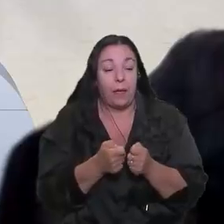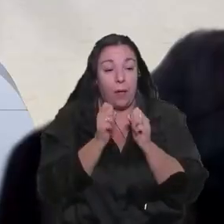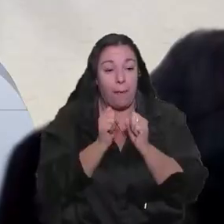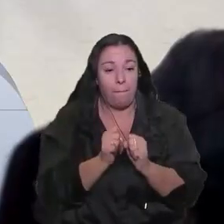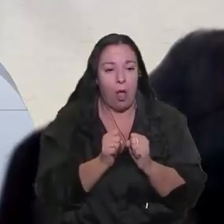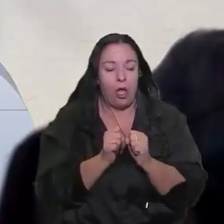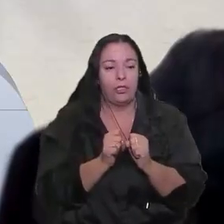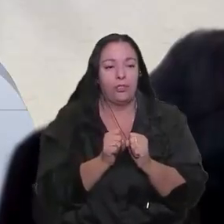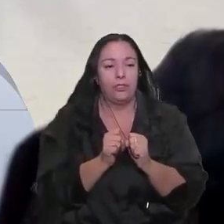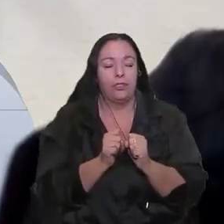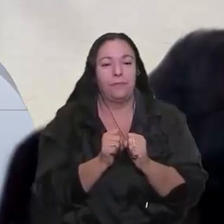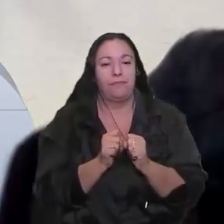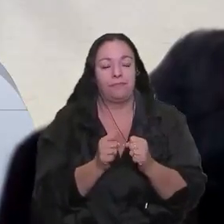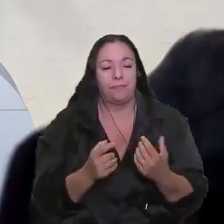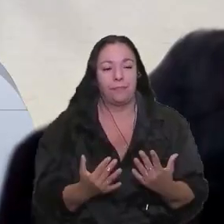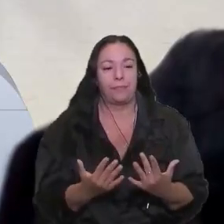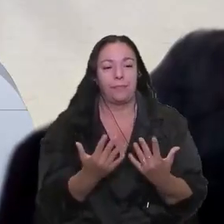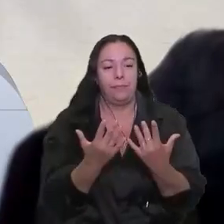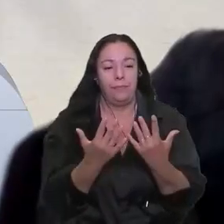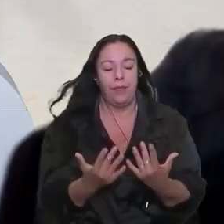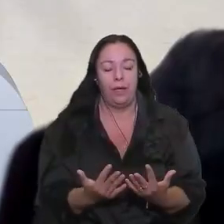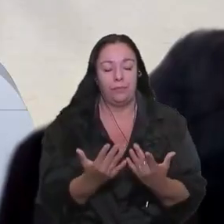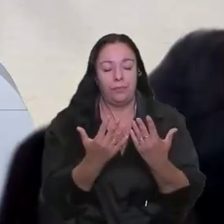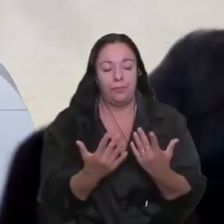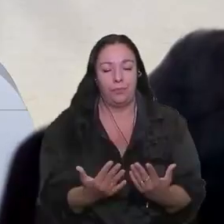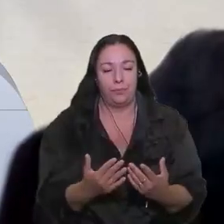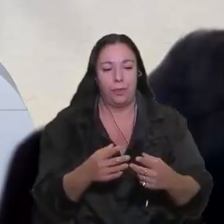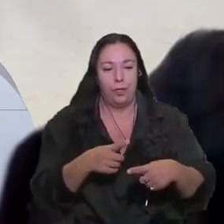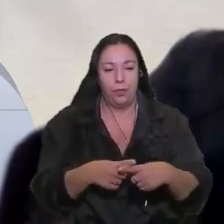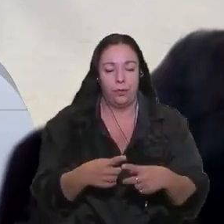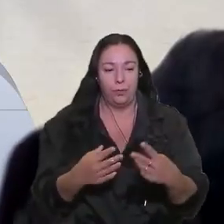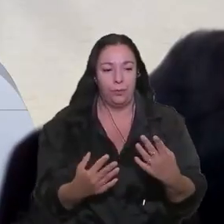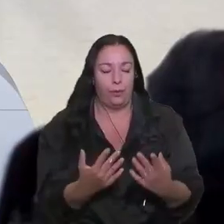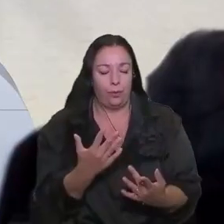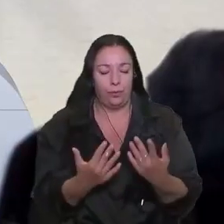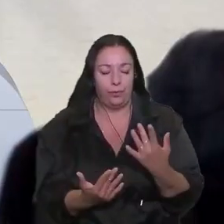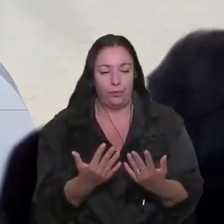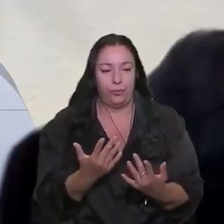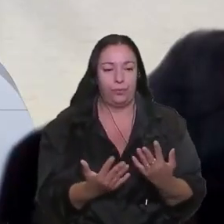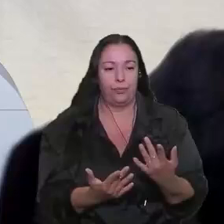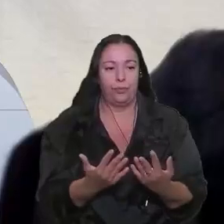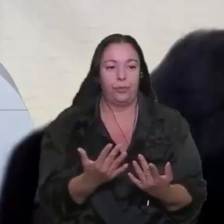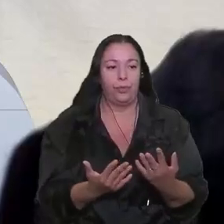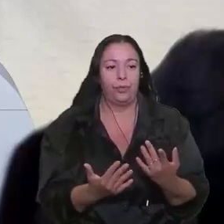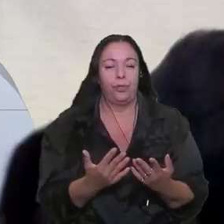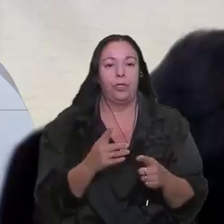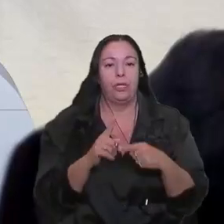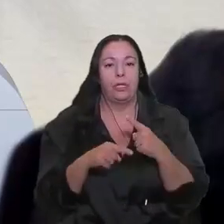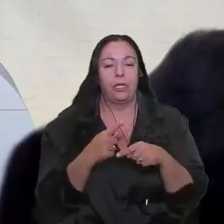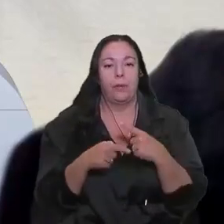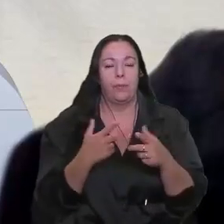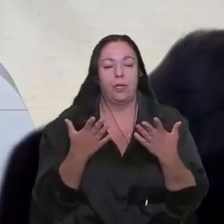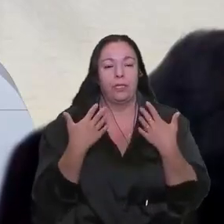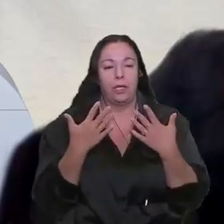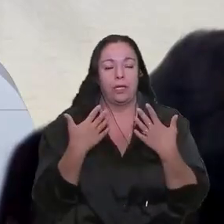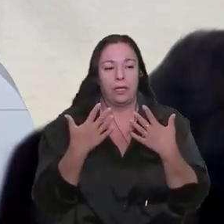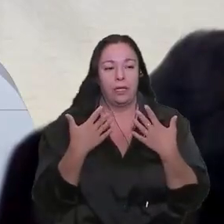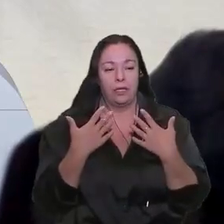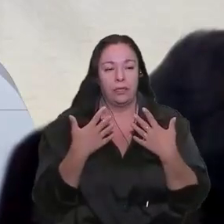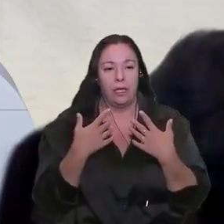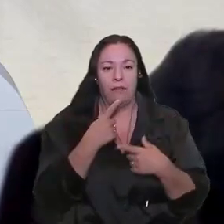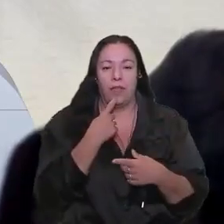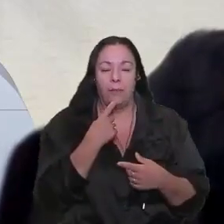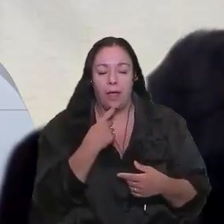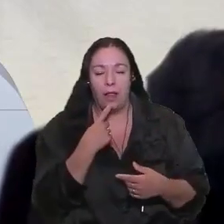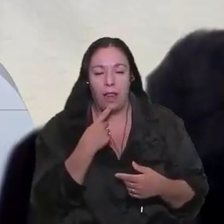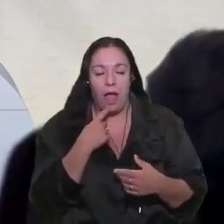pode, Contita acende a fogueira. Do meio do peito sobra um bafo quente e poderoso que só se dissipa depois de aquecer, avermelhar,